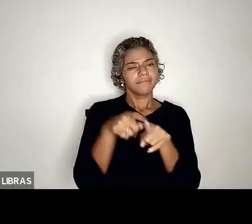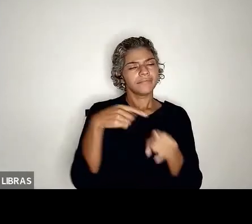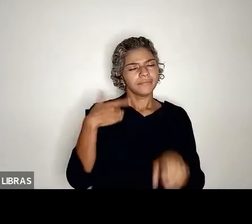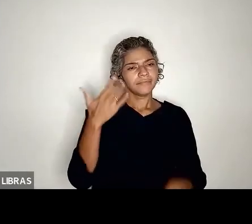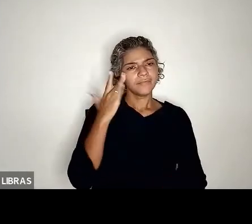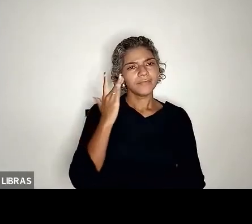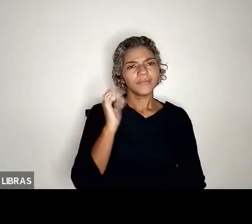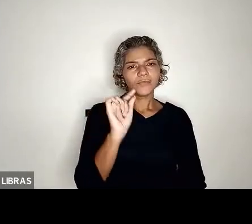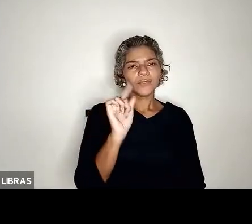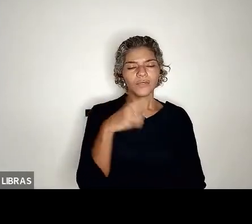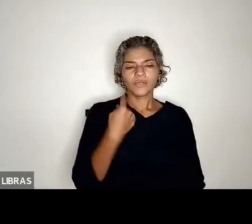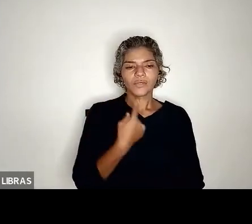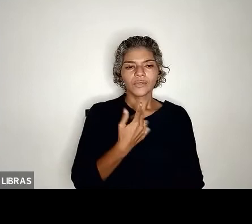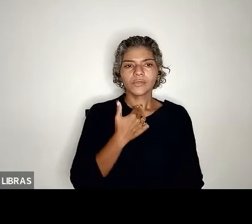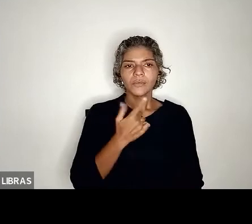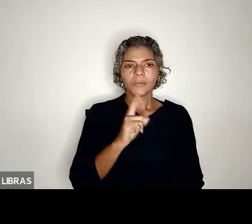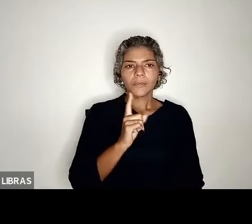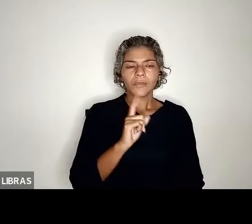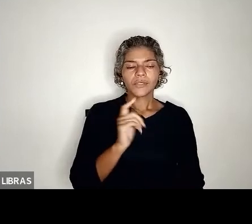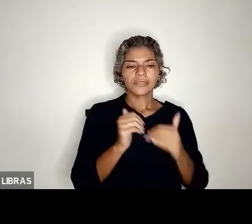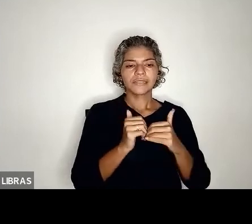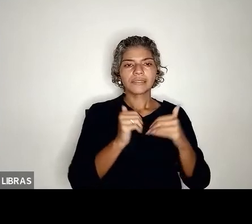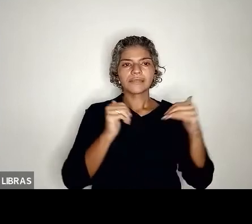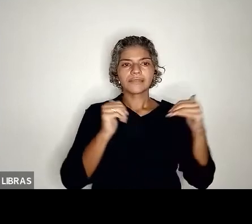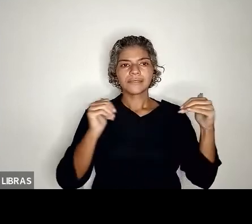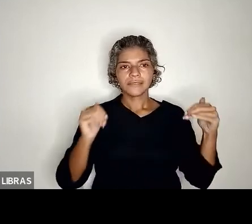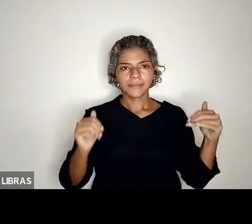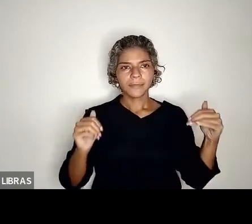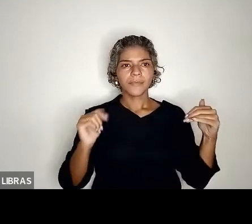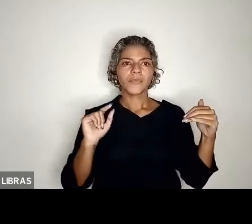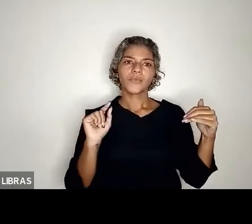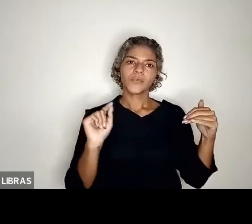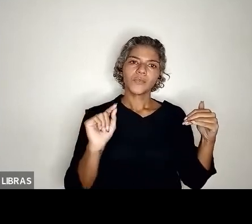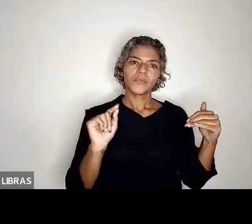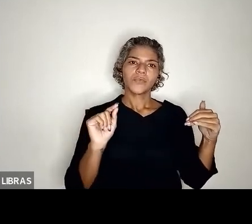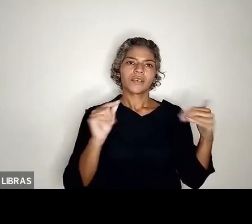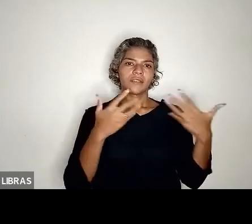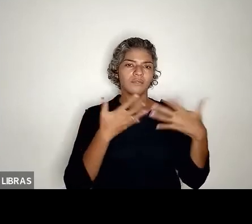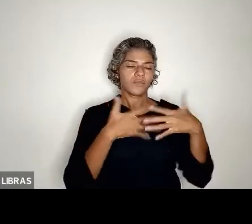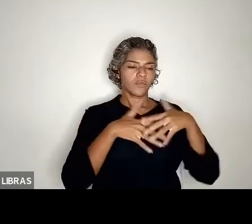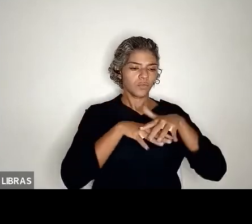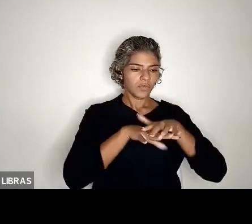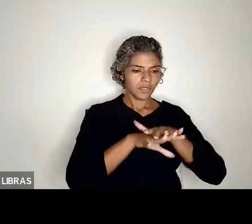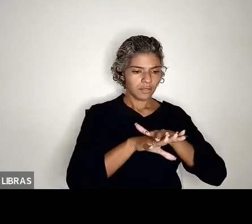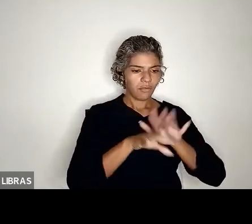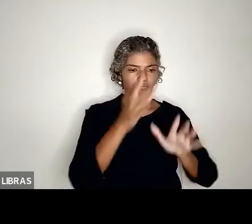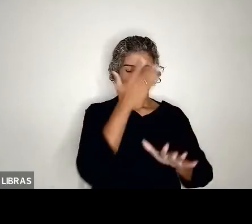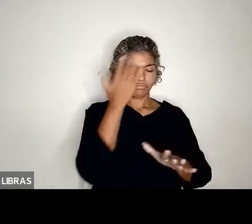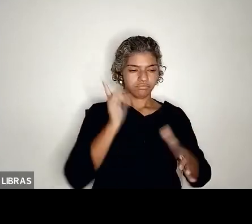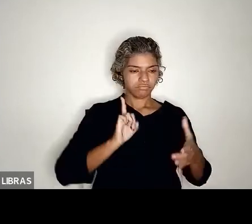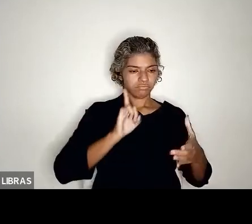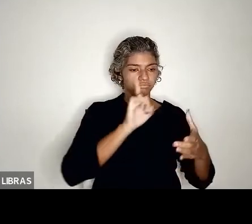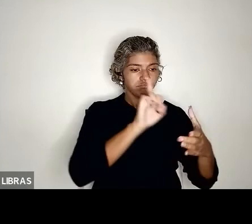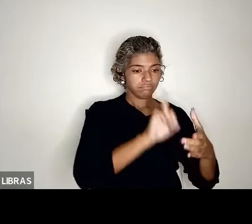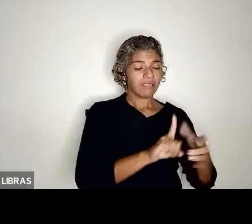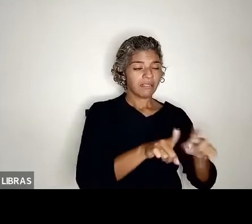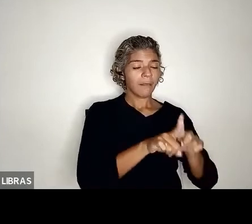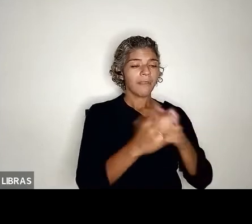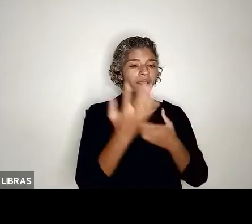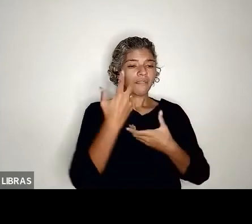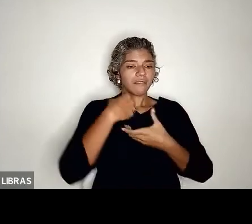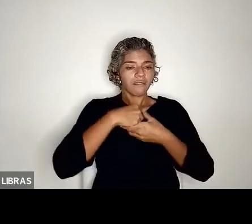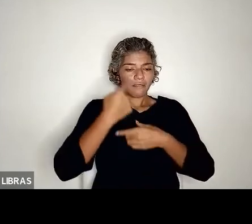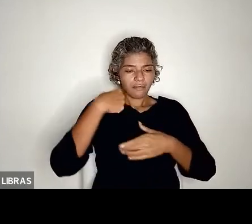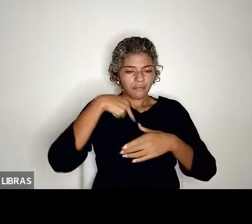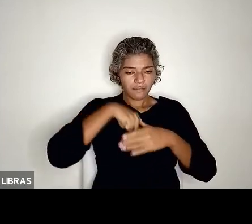não deve dissociar, né, essa inclusão de corpos dessa inclusão também das subjetividades, né, elas